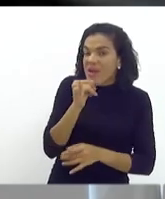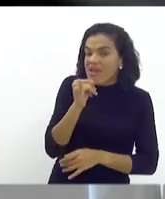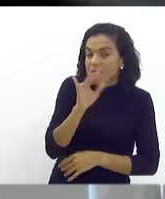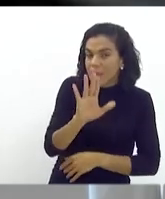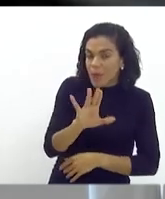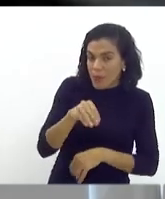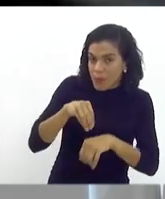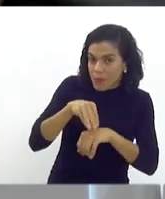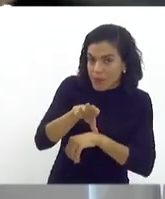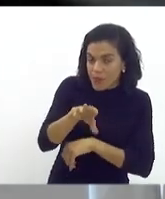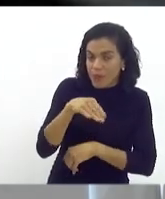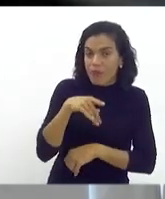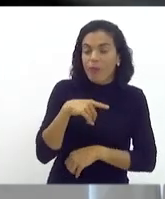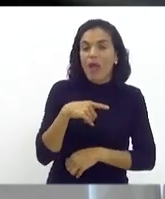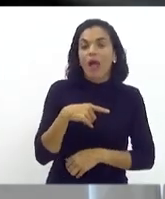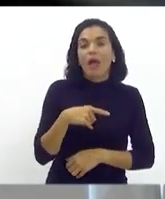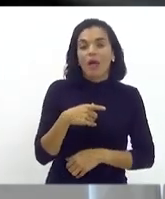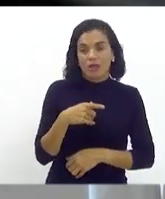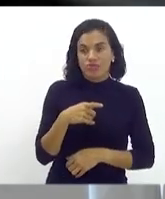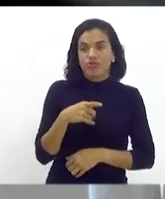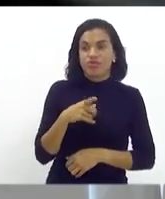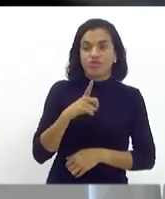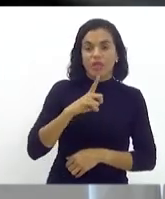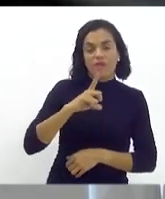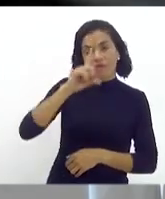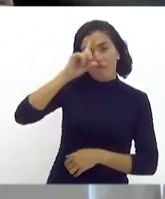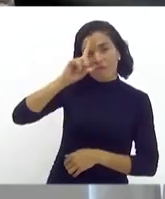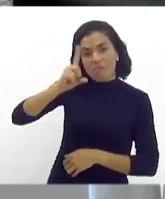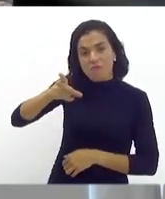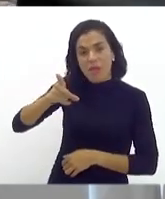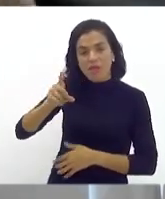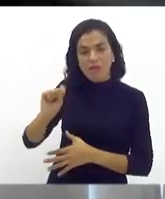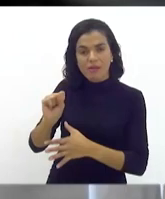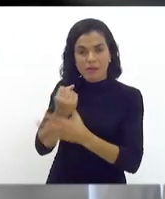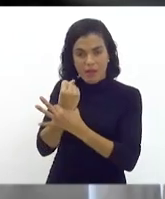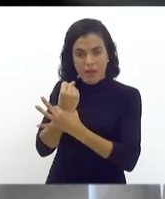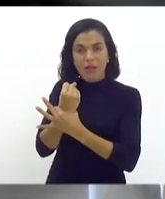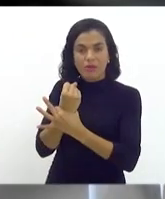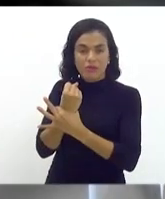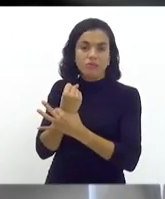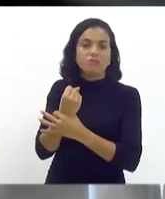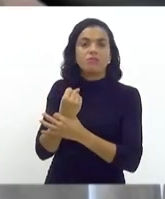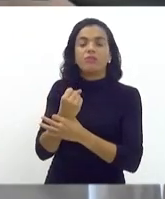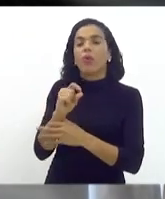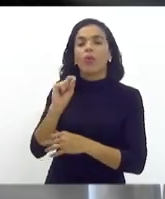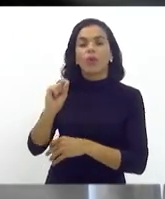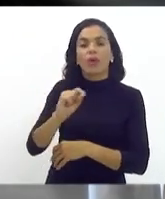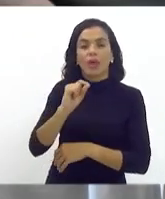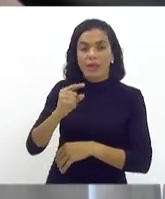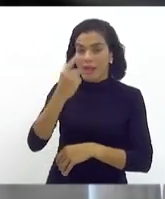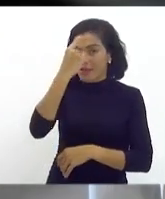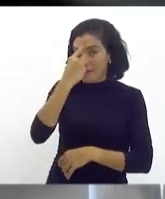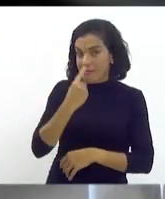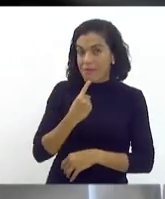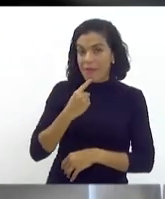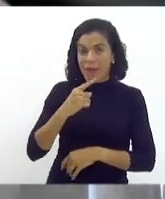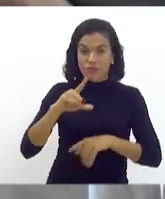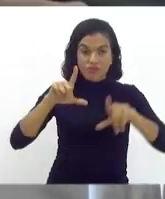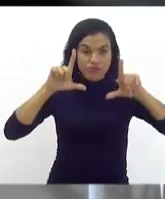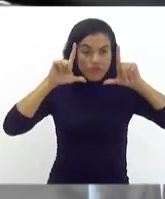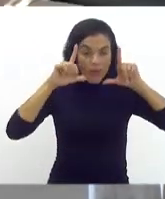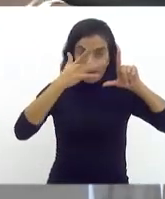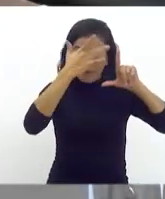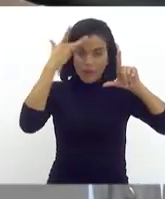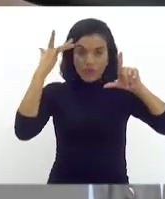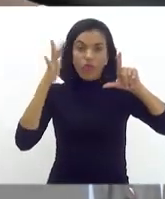exemplo nós fizemos um mandato nós fizemos um mandado de segurança para que fosse retirada a imagem de uma pessoa que